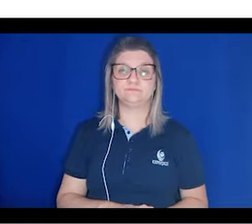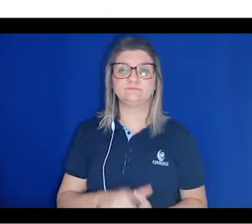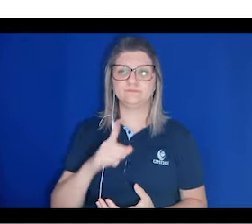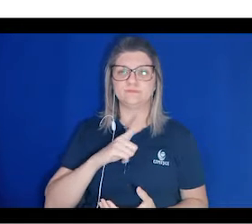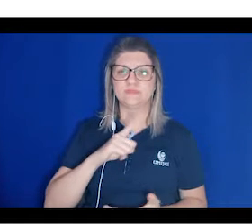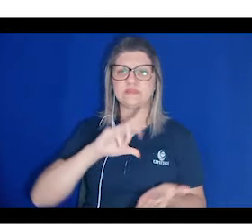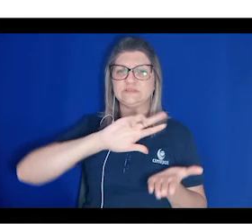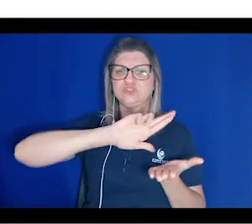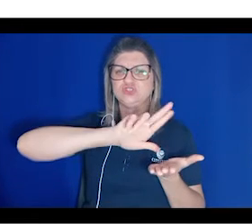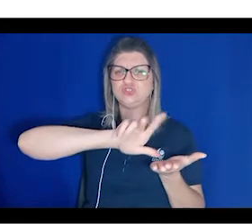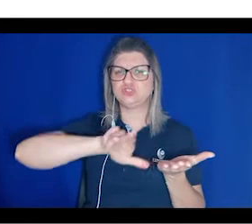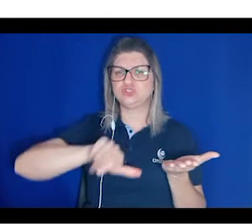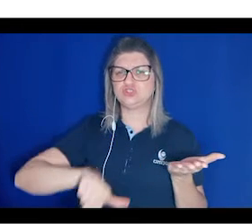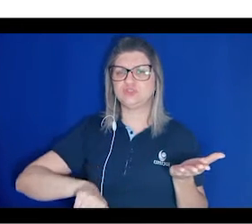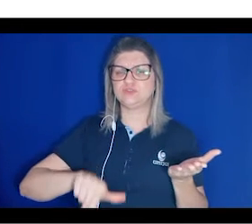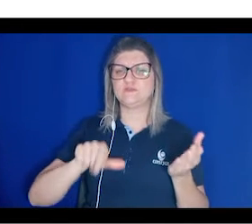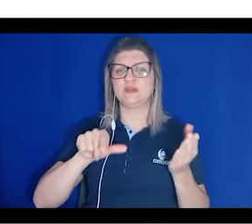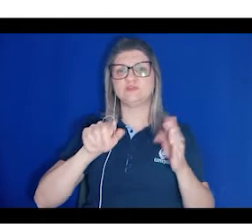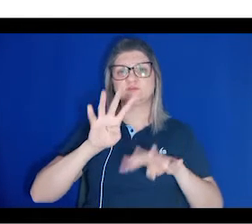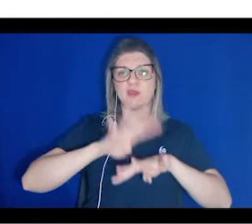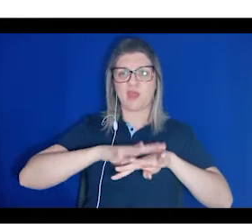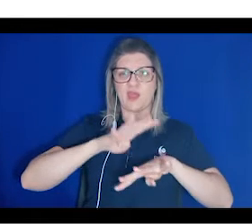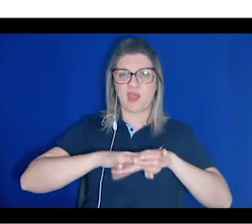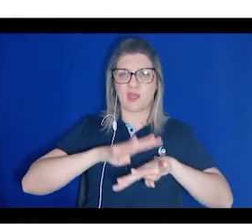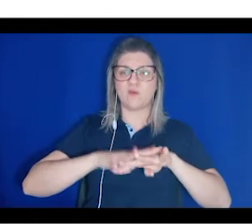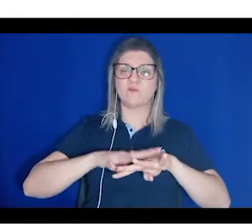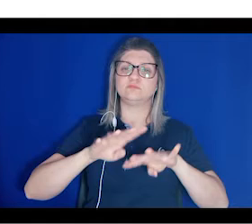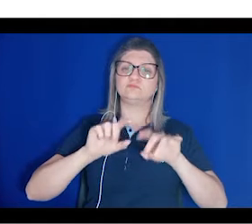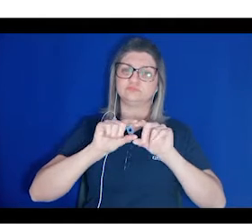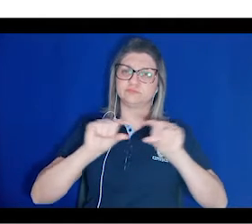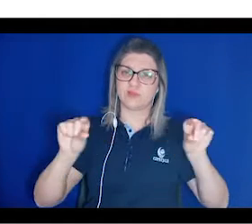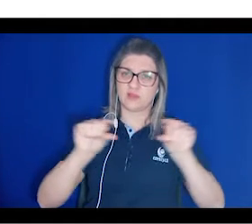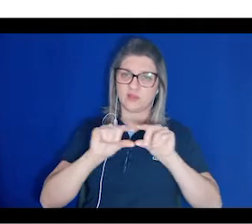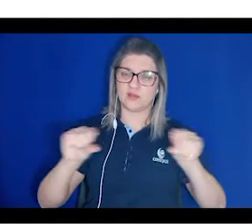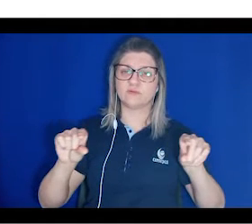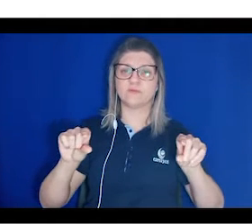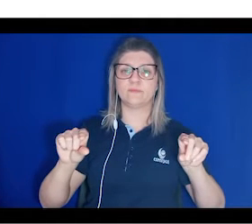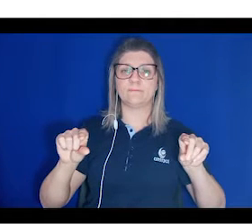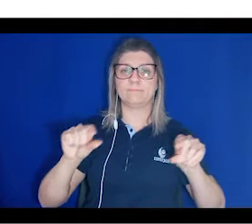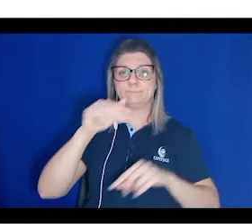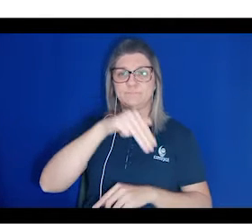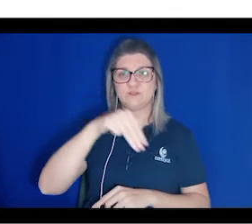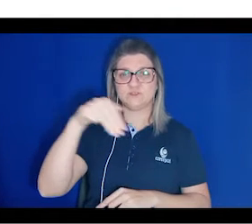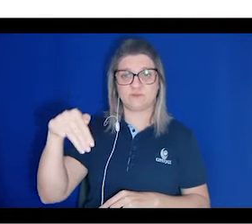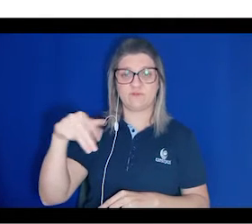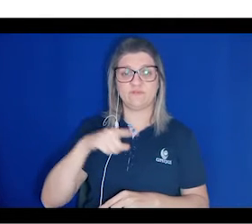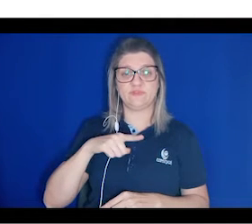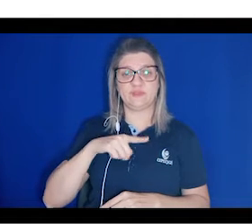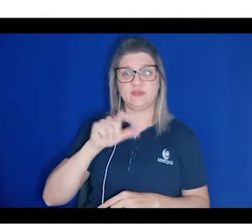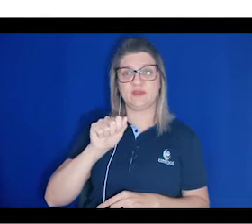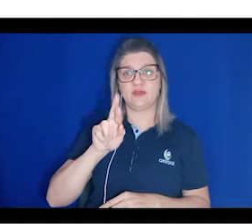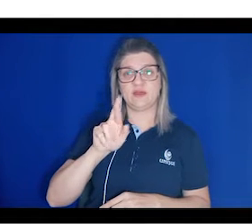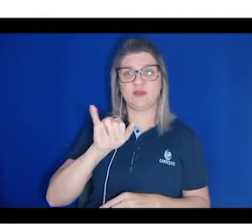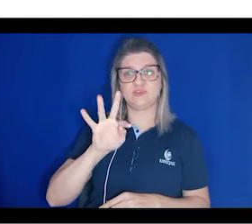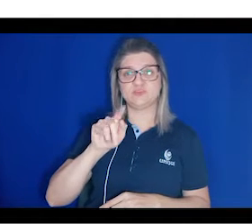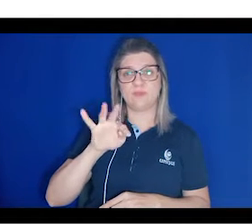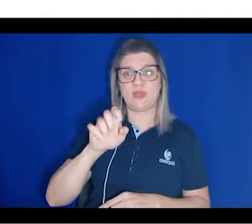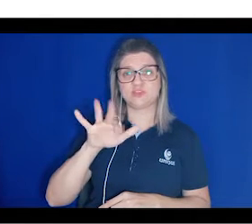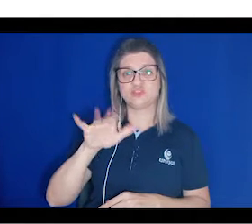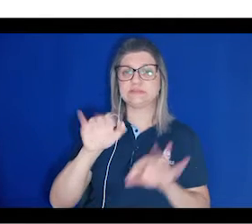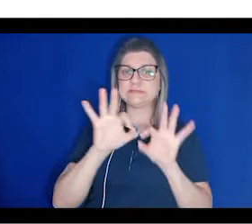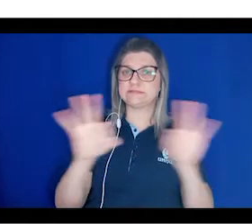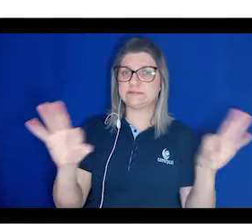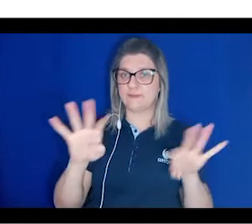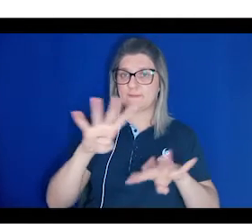existem vários tipos de cálculos para média móveis. Aqui nós vamos abordar dois tipos, a aritmética, que é a simples, o